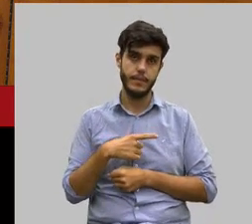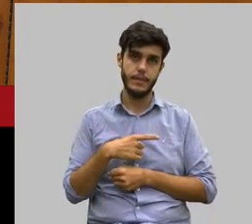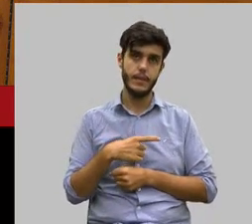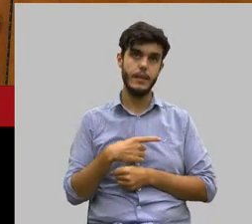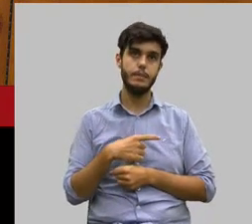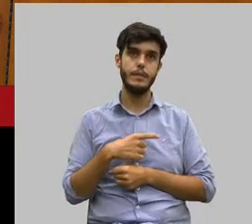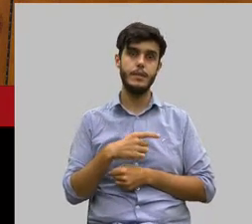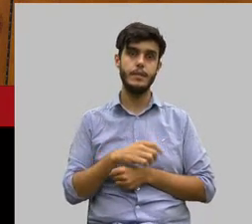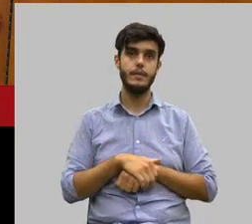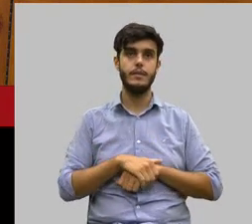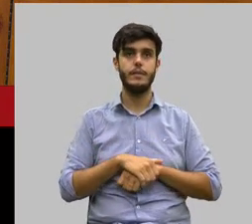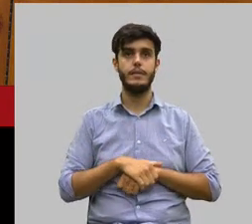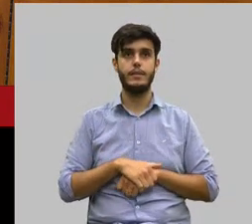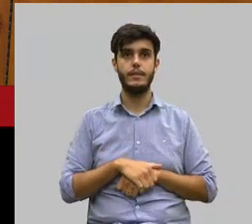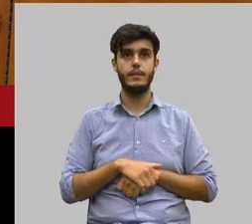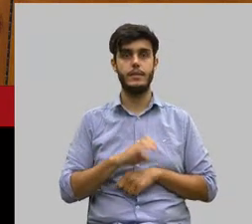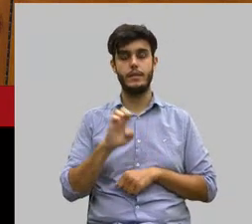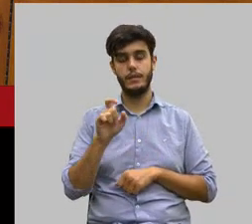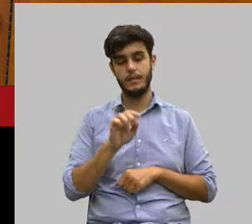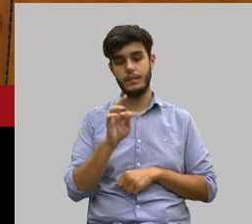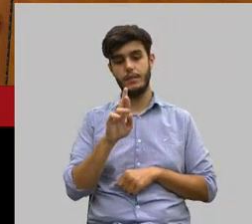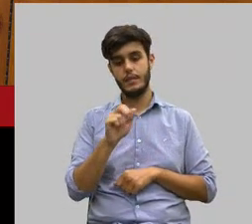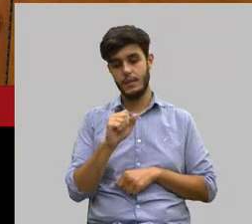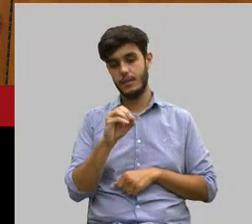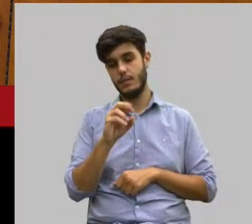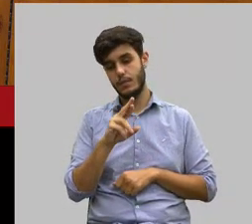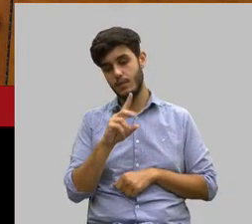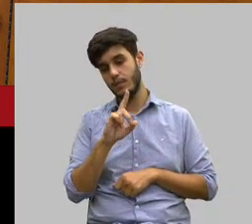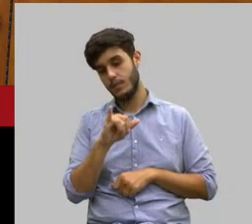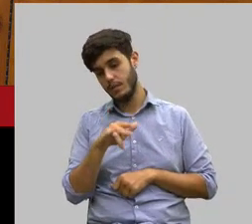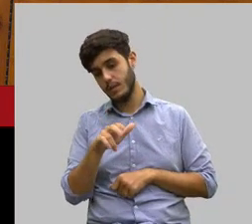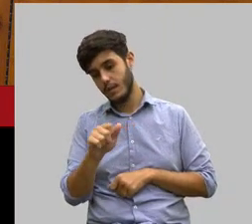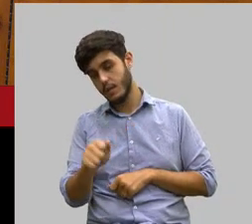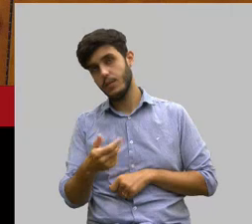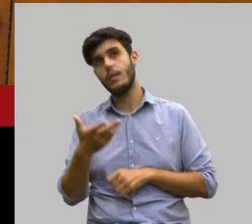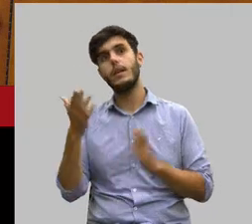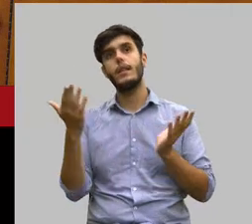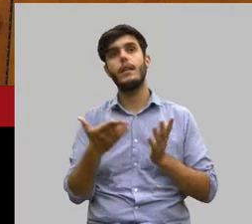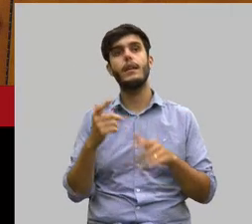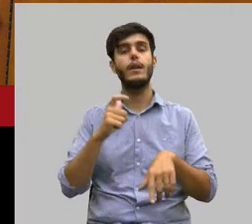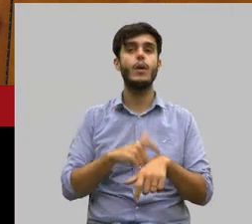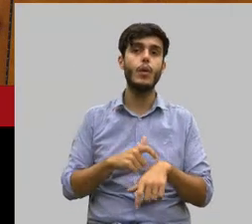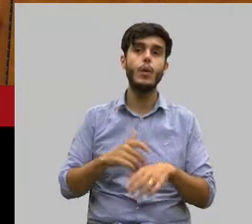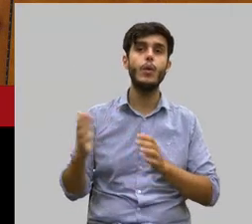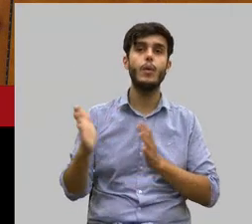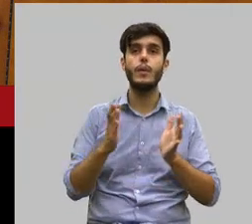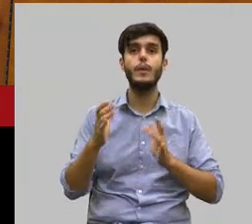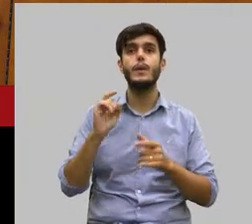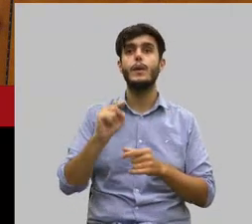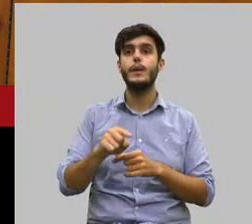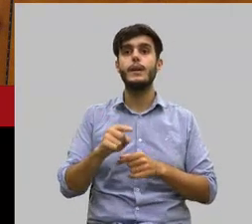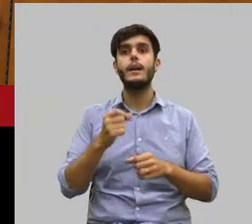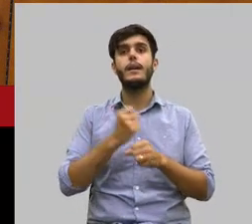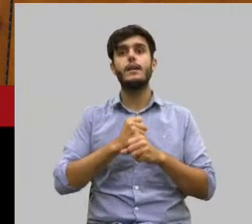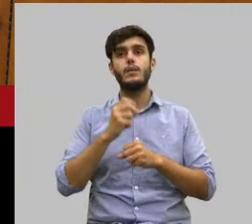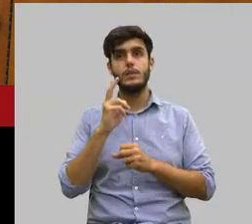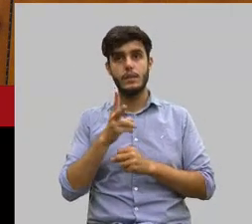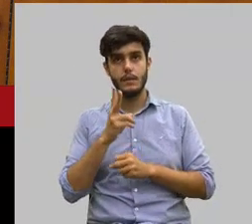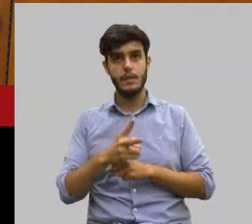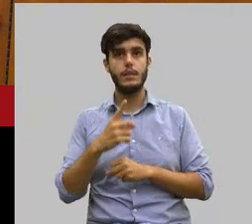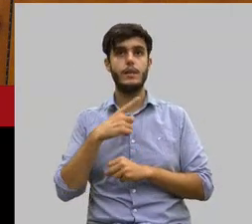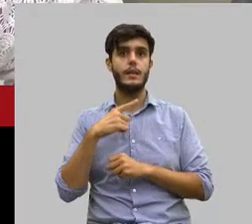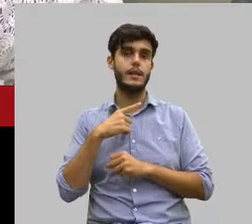eh de extraordinário todas essas naturezas até o presente momento né porque essa capitação ela transcorre todo ano né Nós